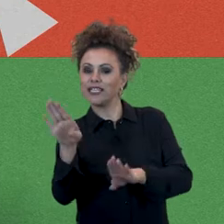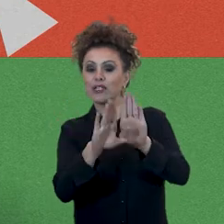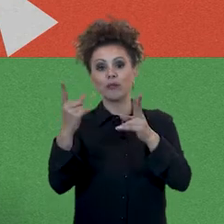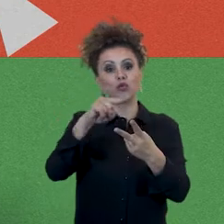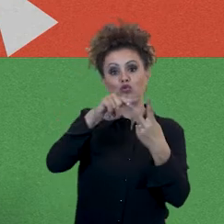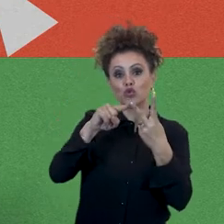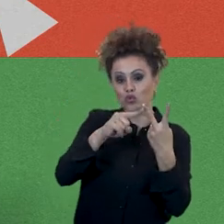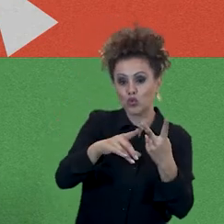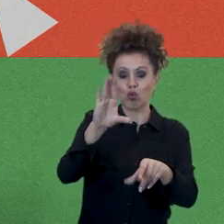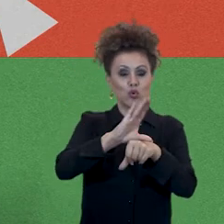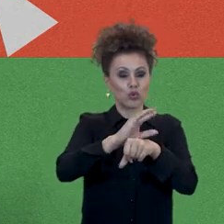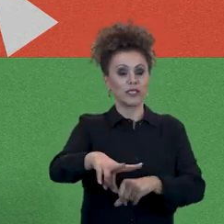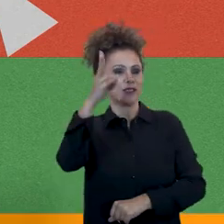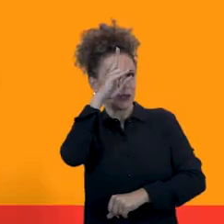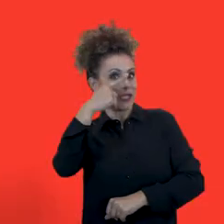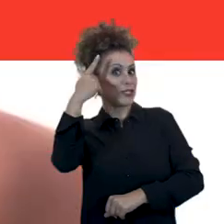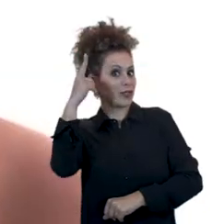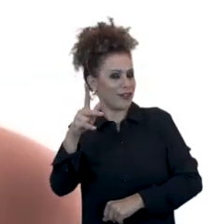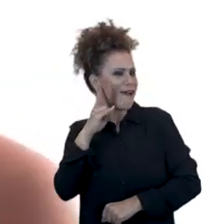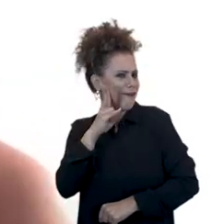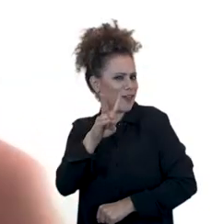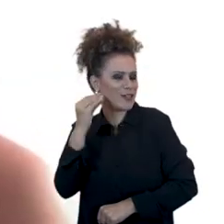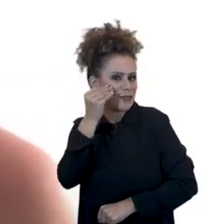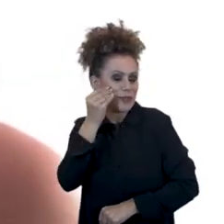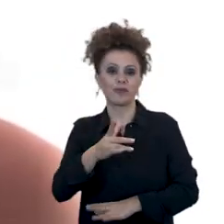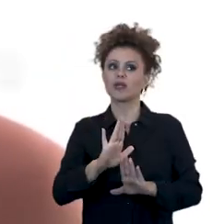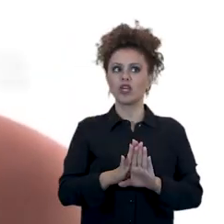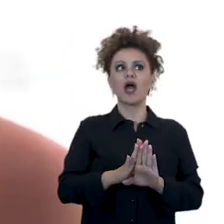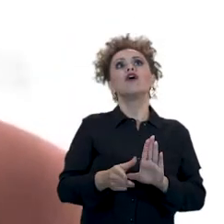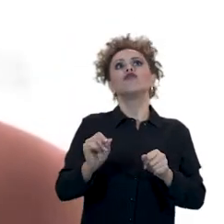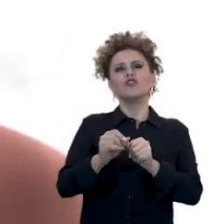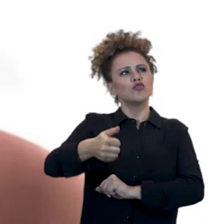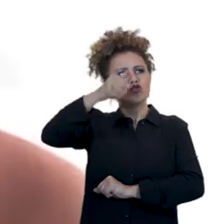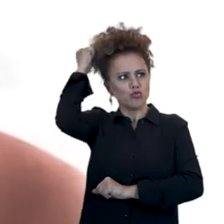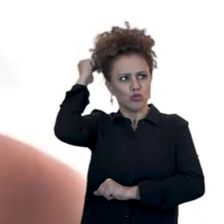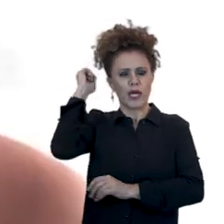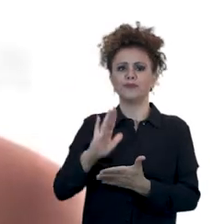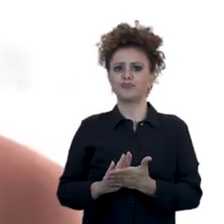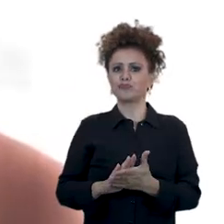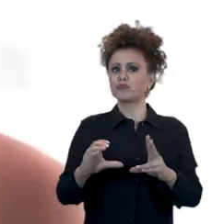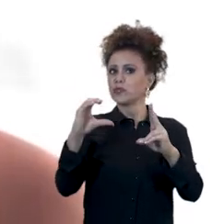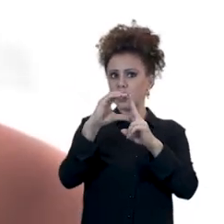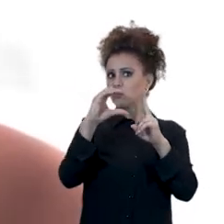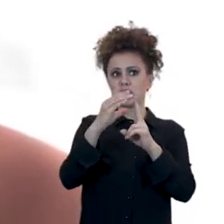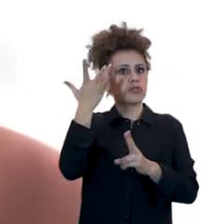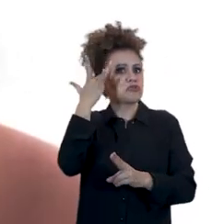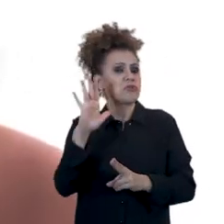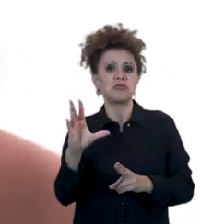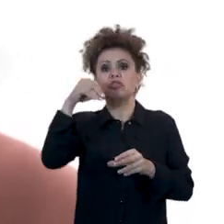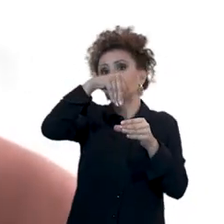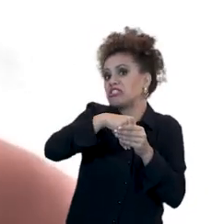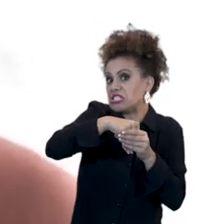História. Confira um pouquinho da experiência delas. Quando eu prestei vestibular para a UDESC, eu não tinha noção das oportunidades que tinha dentro